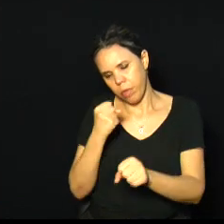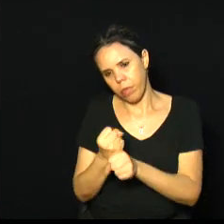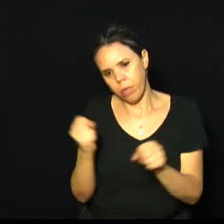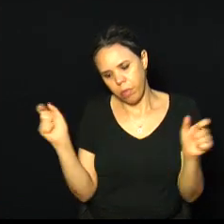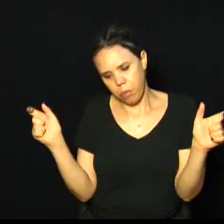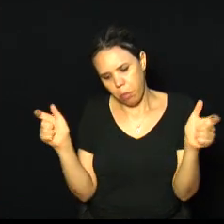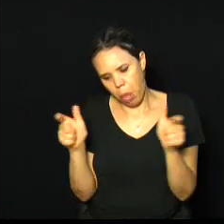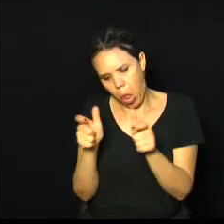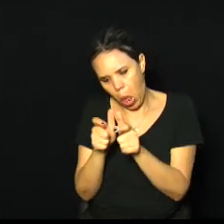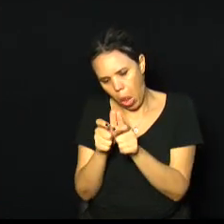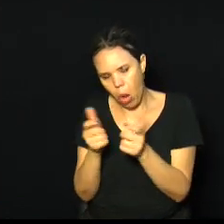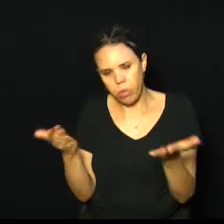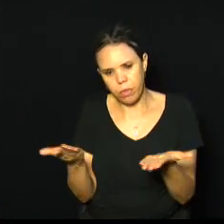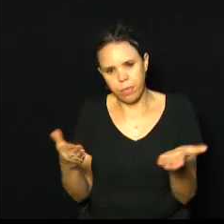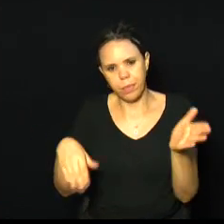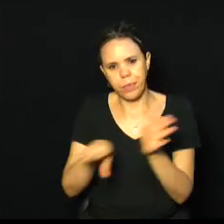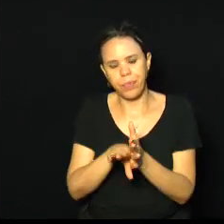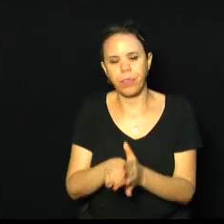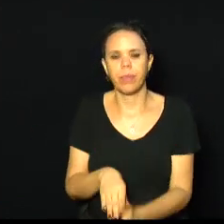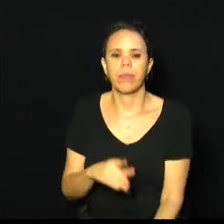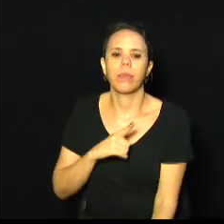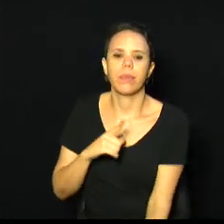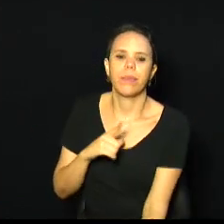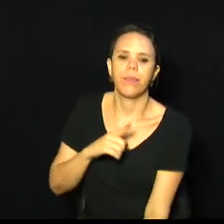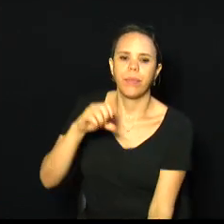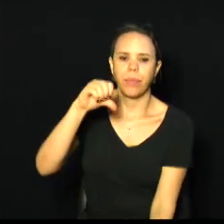Então, hoje já a gente chega a ter